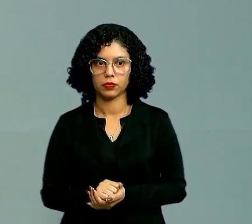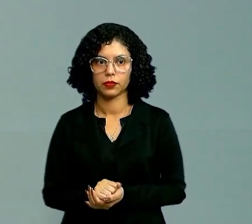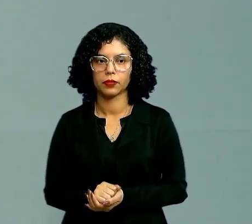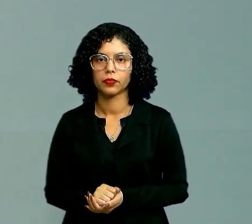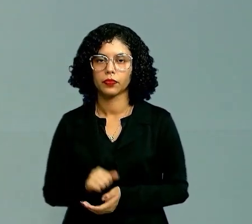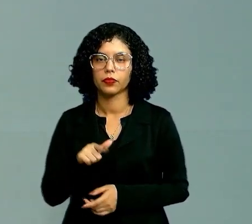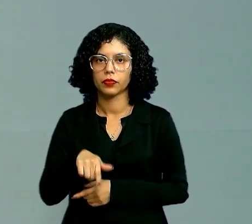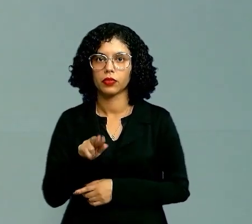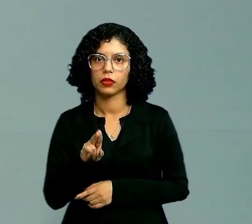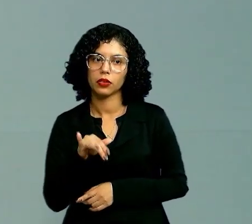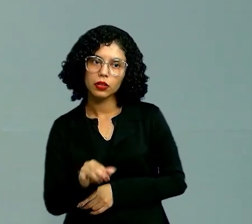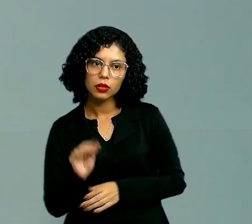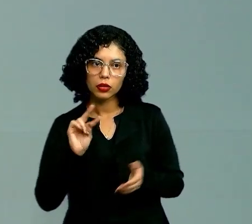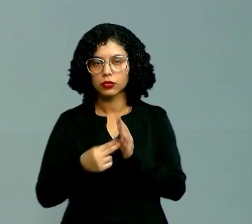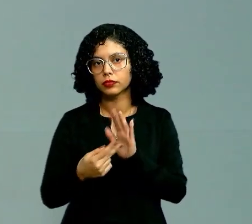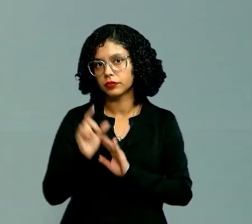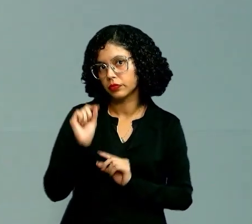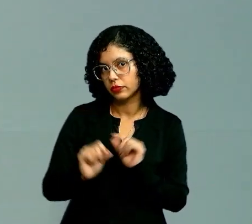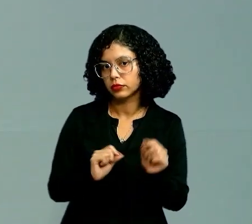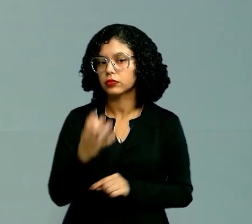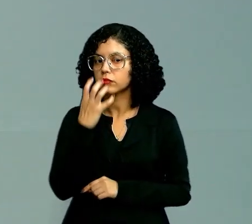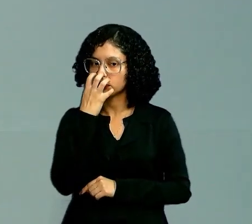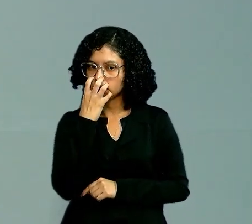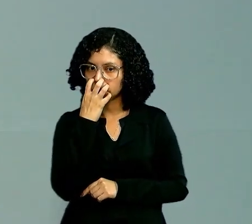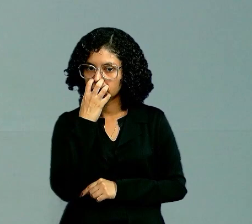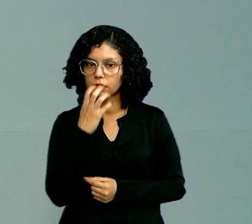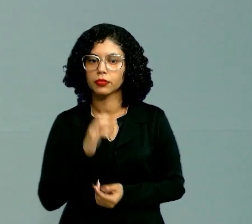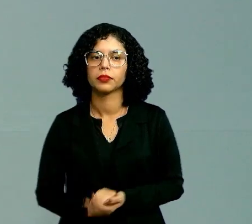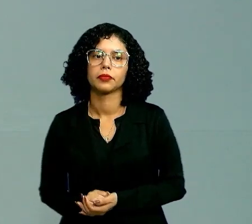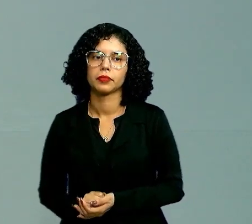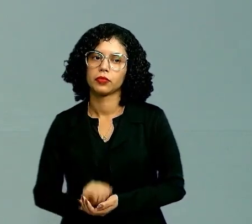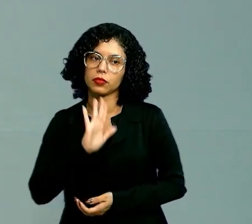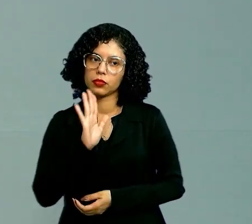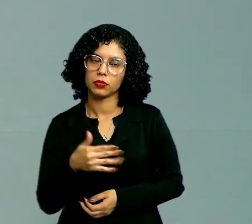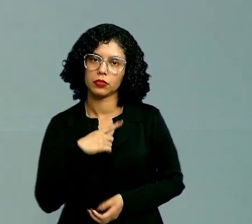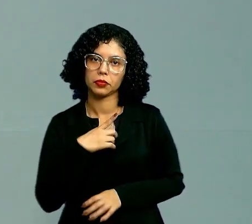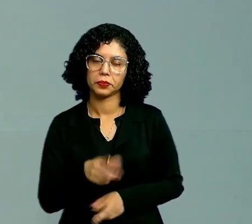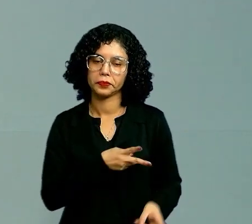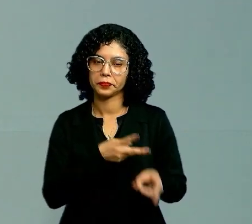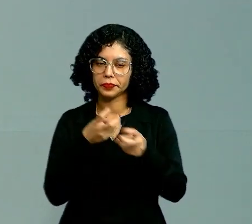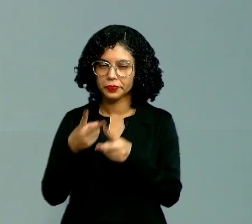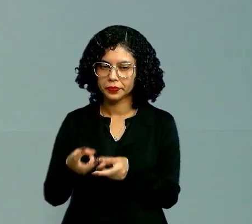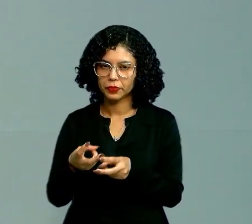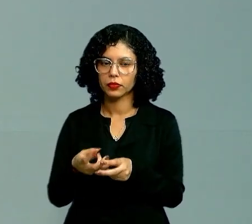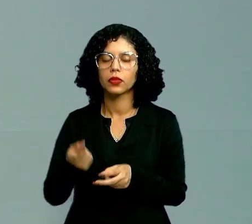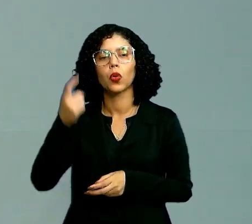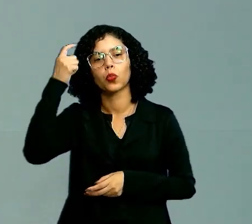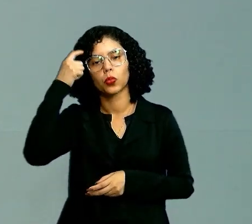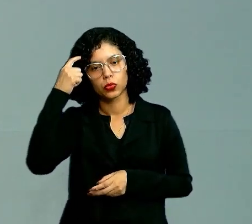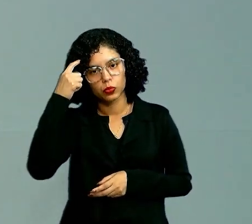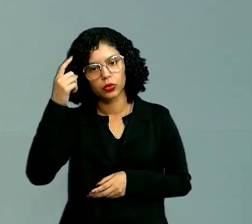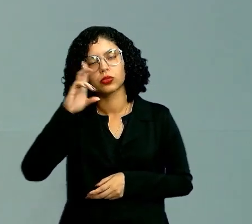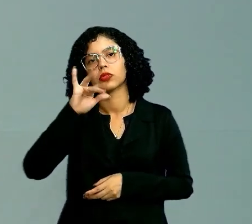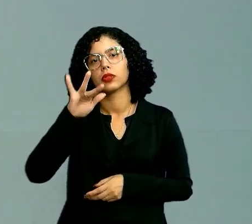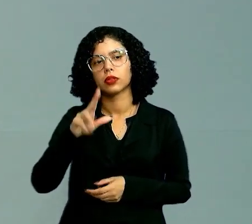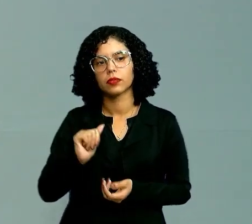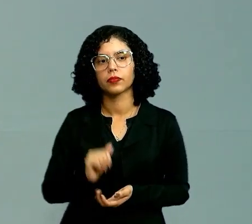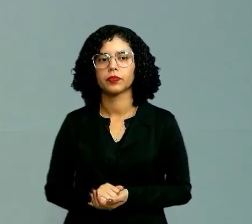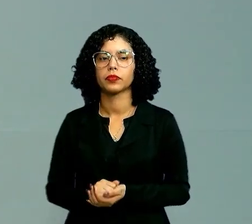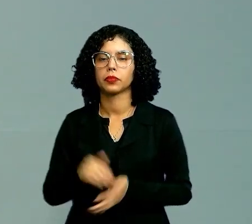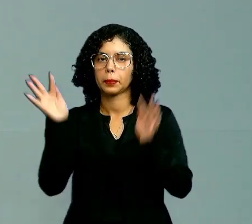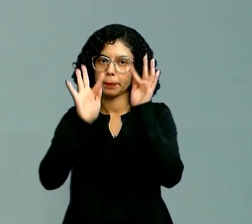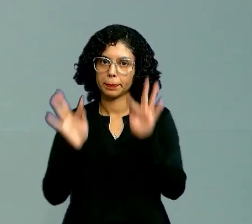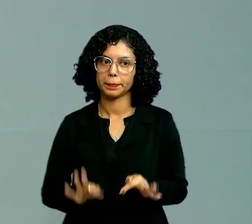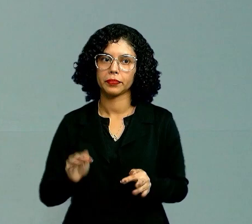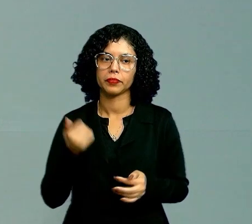quinon na verdade significa cachorro já já dá o Tom daquilo que é o pensamento cínico para ser